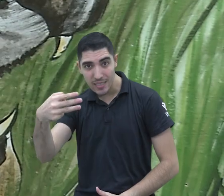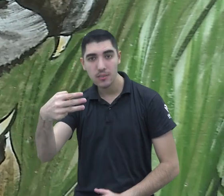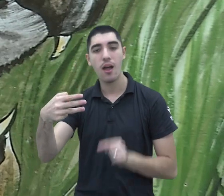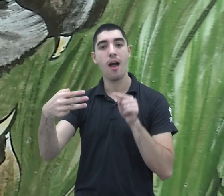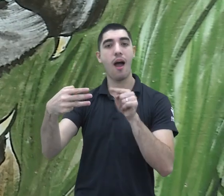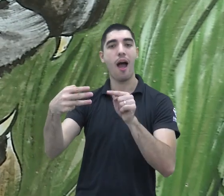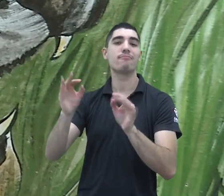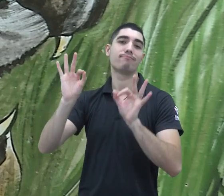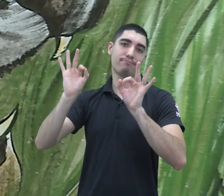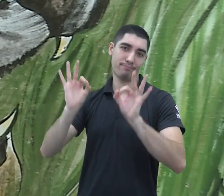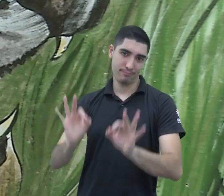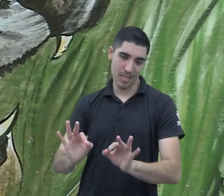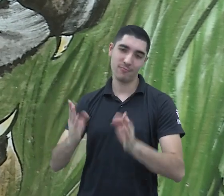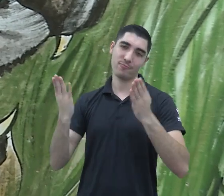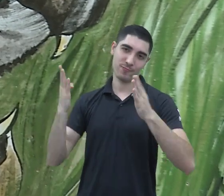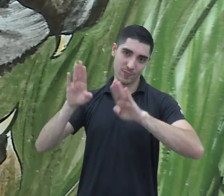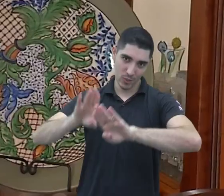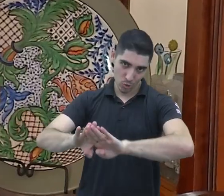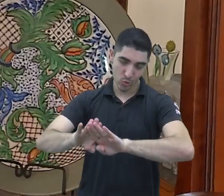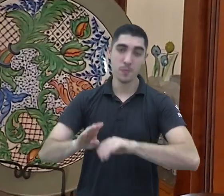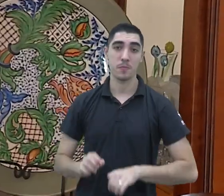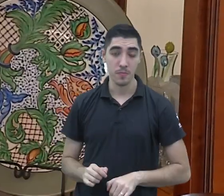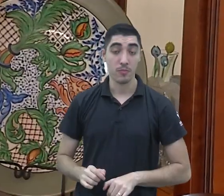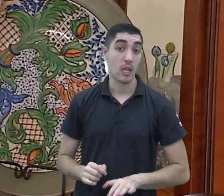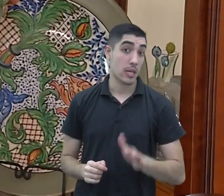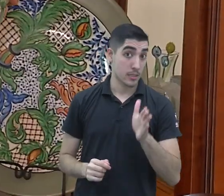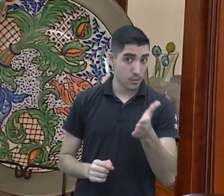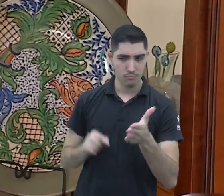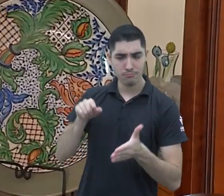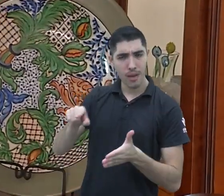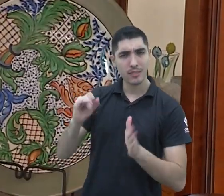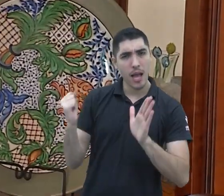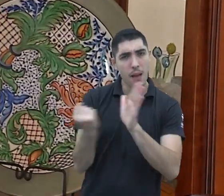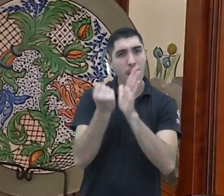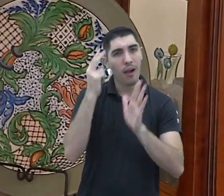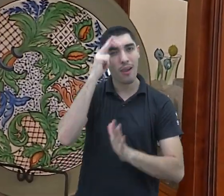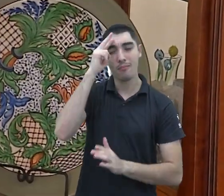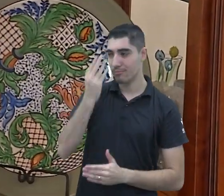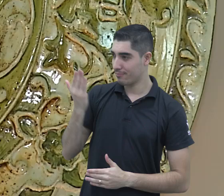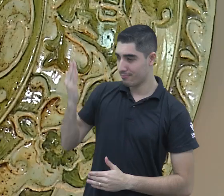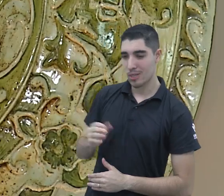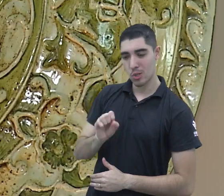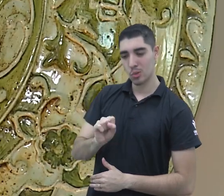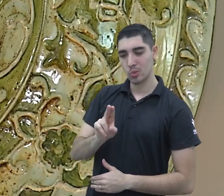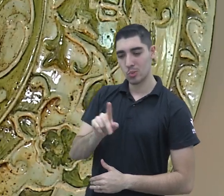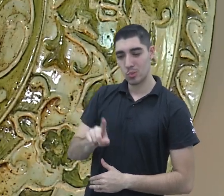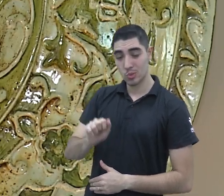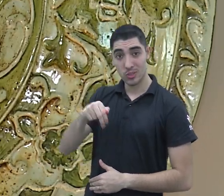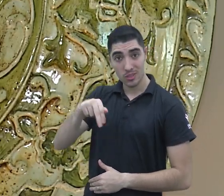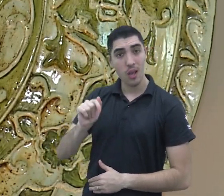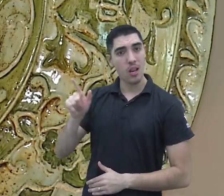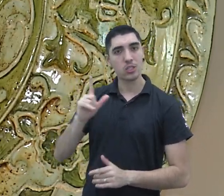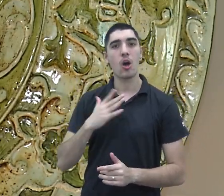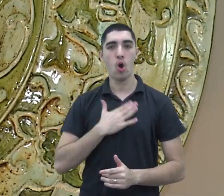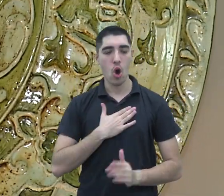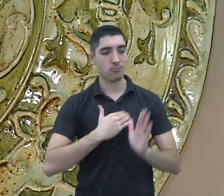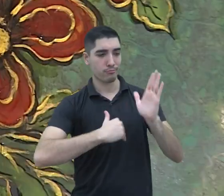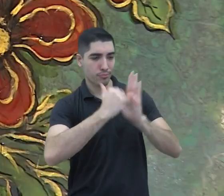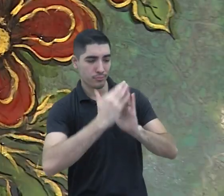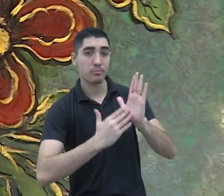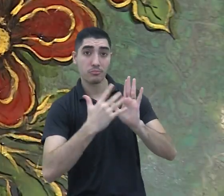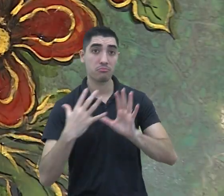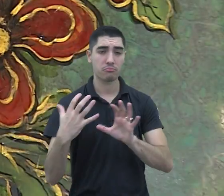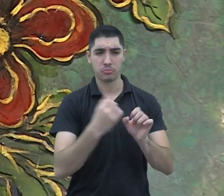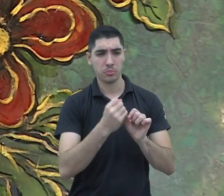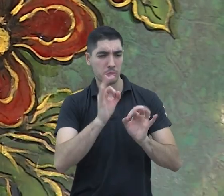1973, quando foi oficialmente encerrada. O legado foi preservado por Suzana, que trabalhou com pinturas em cerâmica